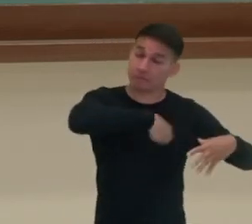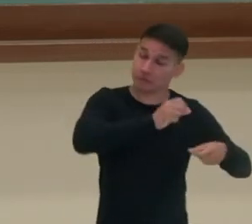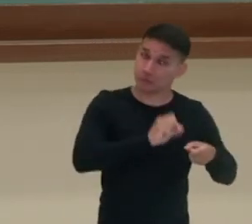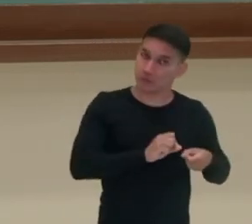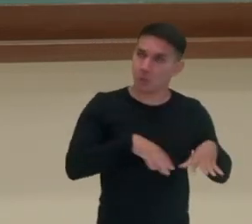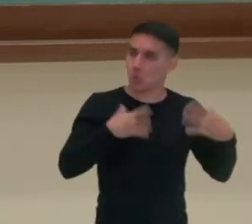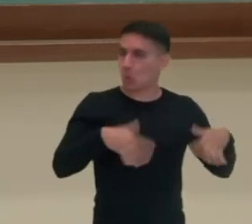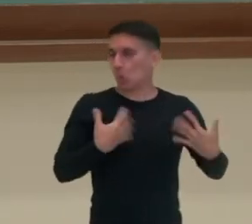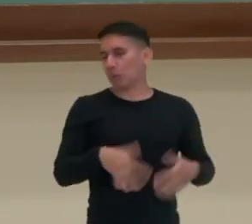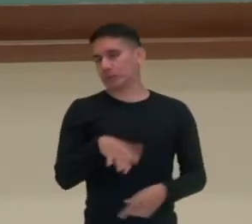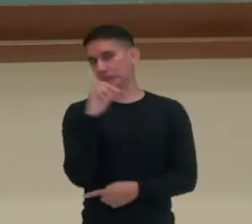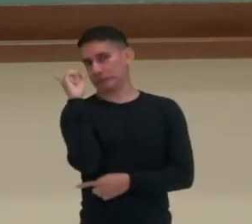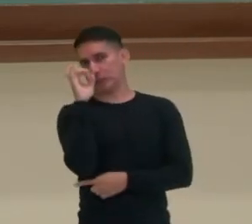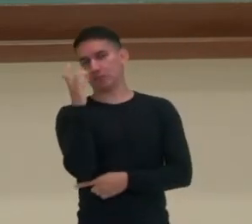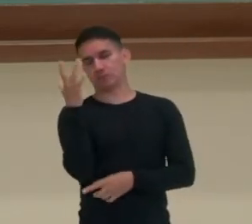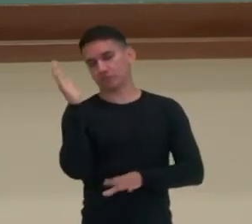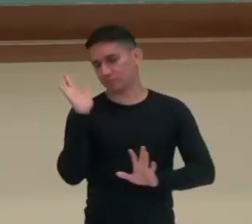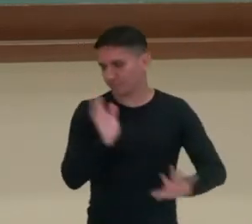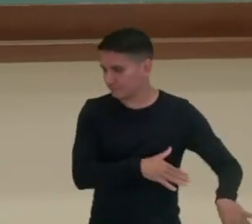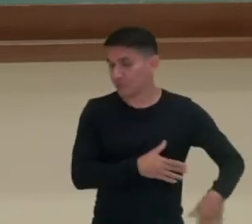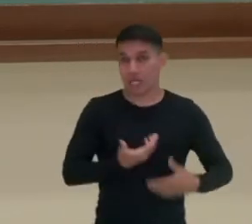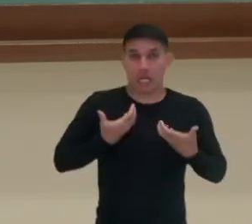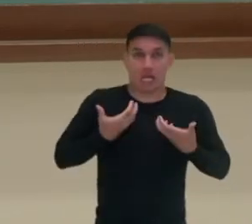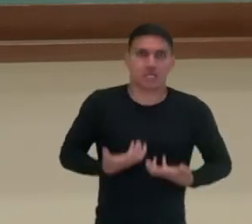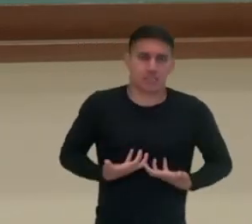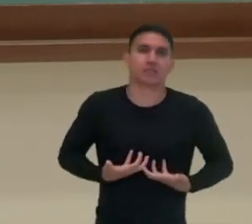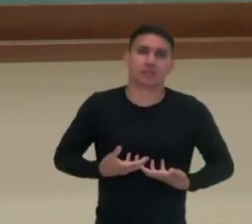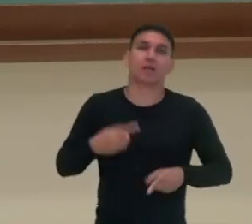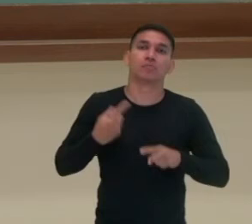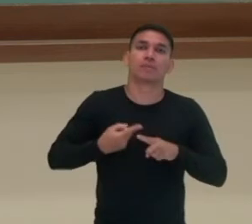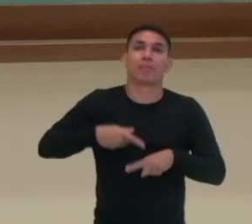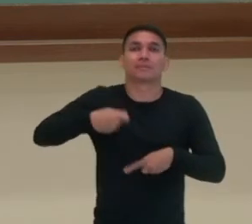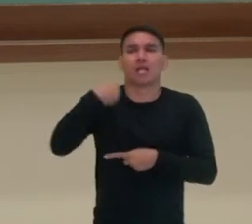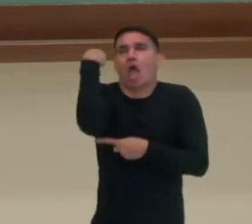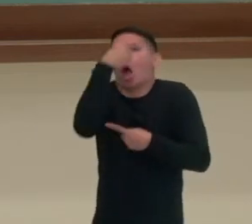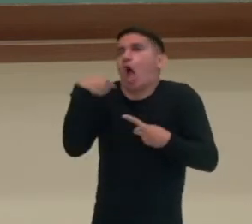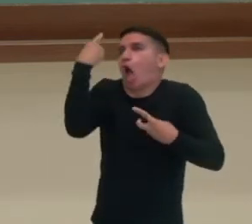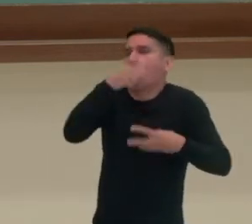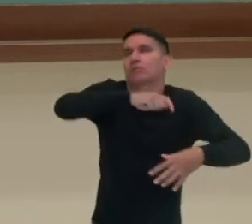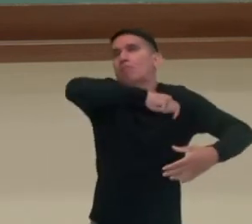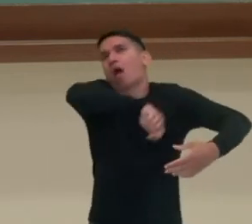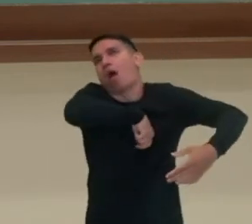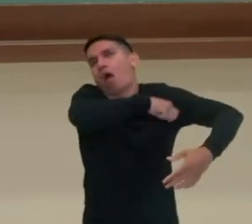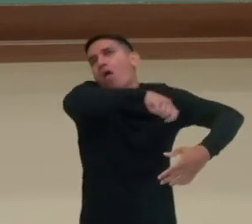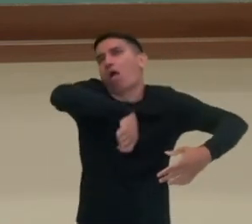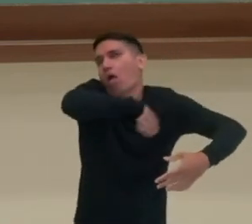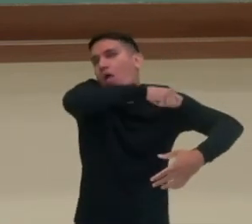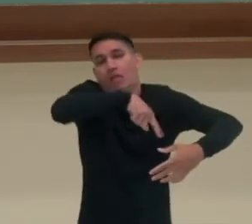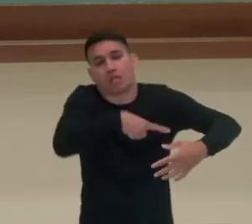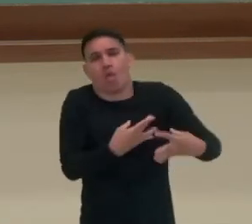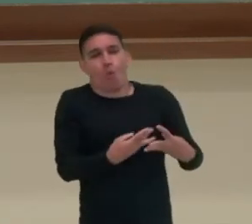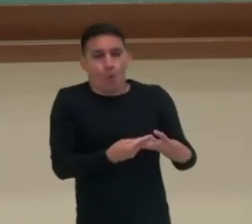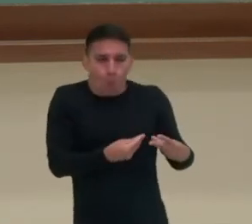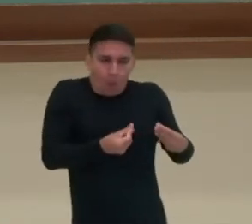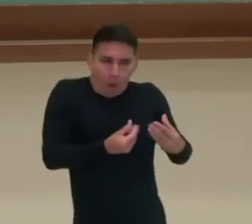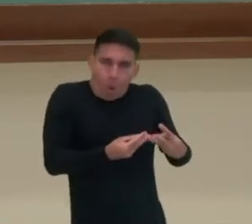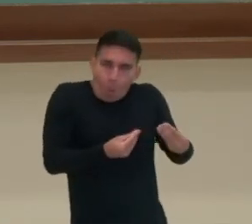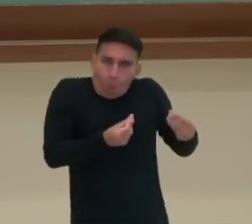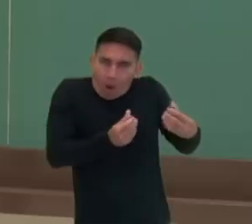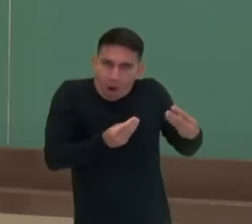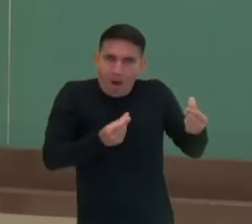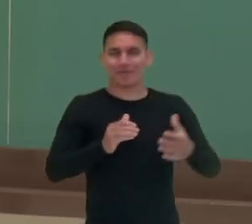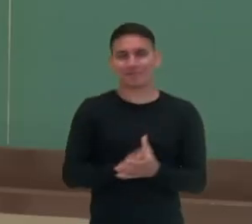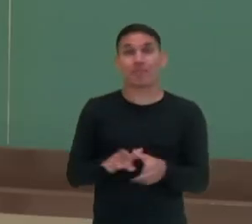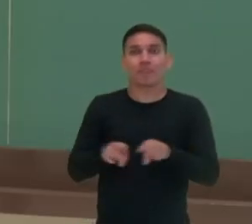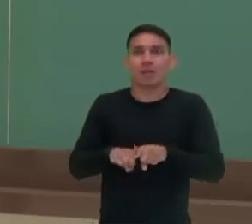não vou nem falar, é muito cansativo, porque você tem que ficar horas e horas mexendo ali o milho para ele engrossar o caldo. Queima